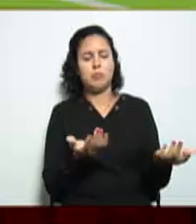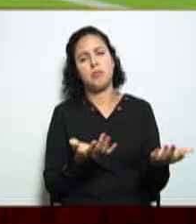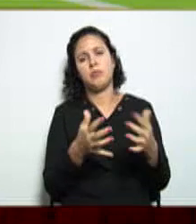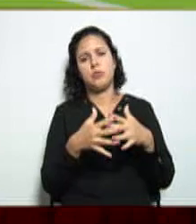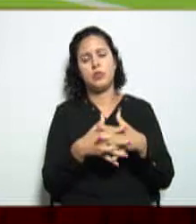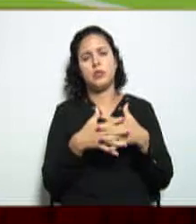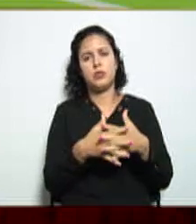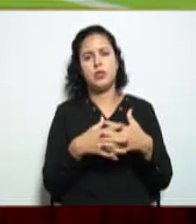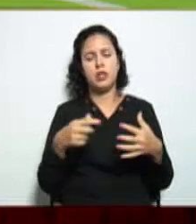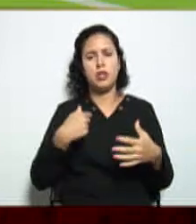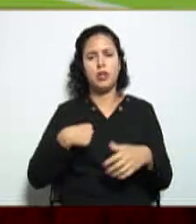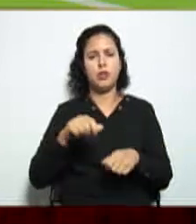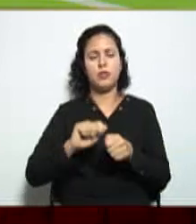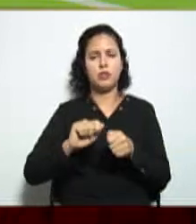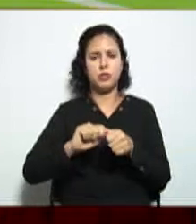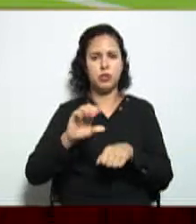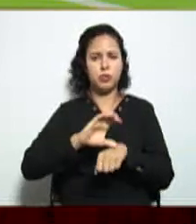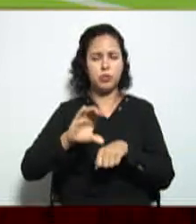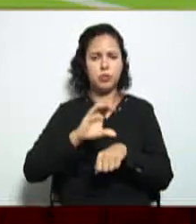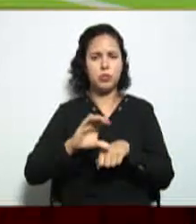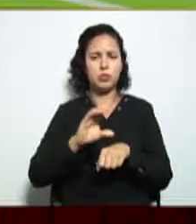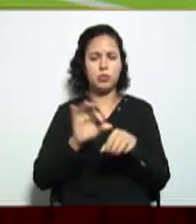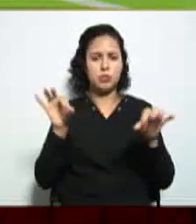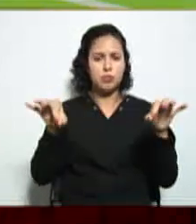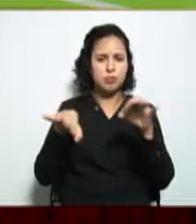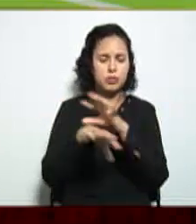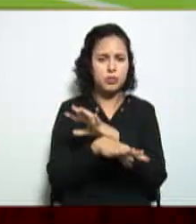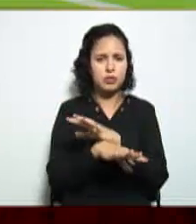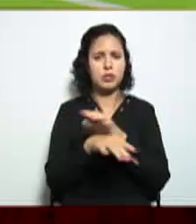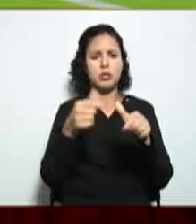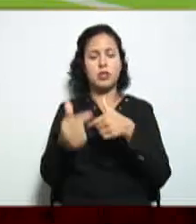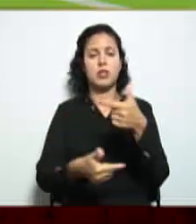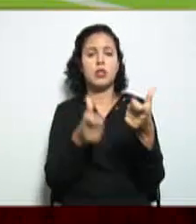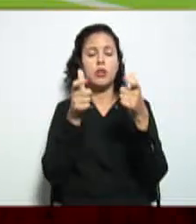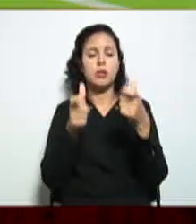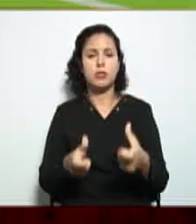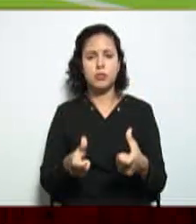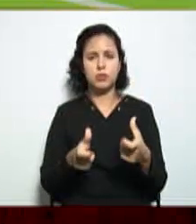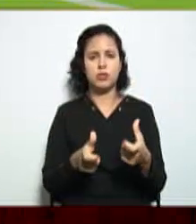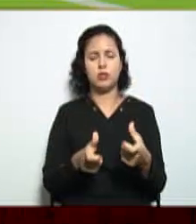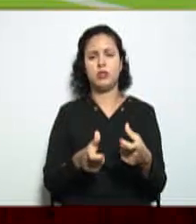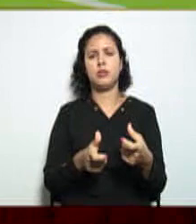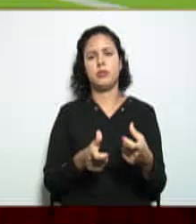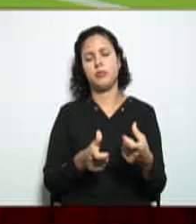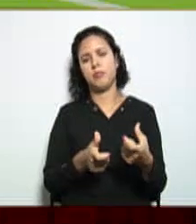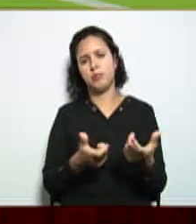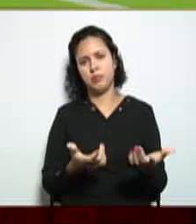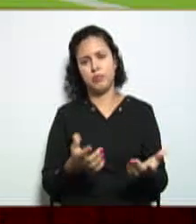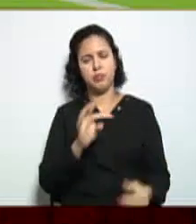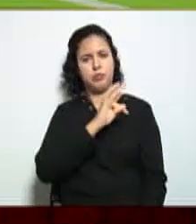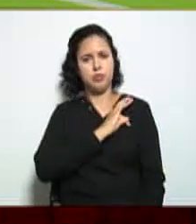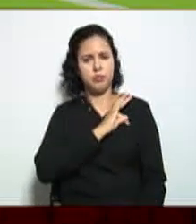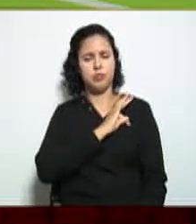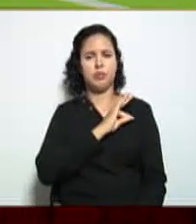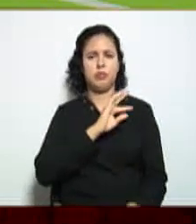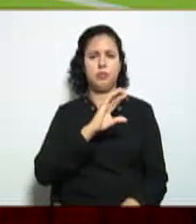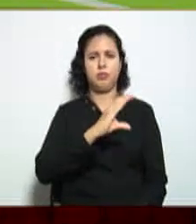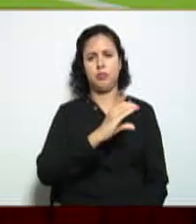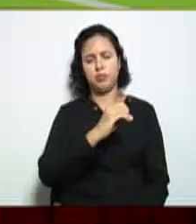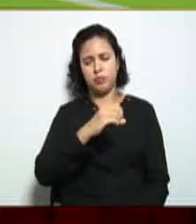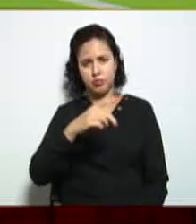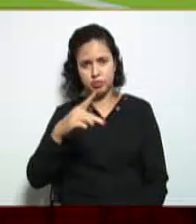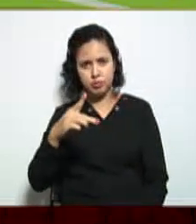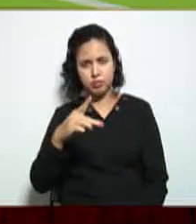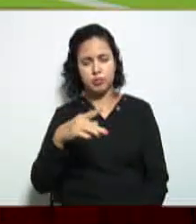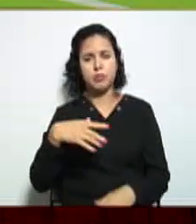Eu vou fazer e vou trabalhar aonde? Eu posso trabalhar aonde? Onde que eu posso trabalhar fazendo um técnico em cooperativismo? Então,